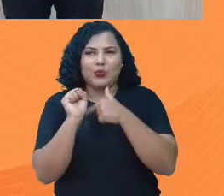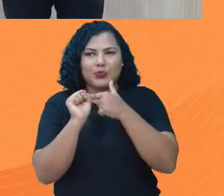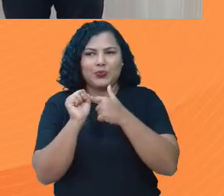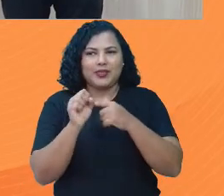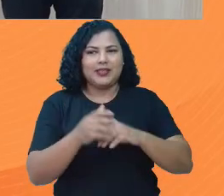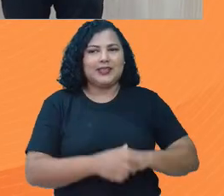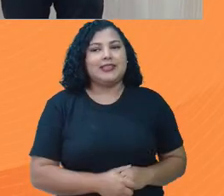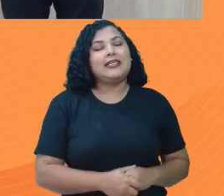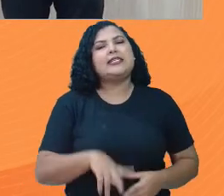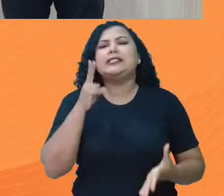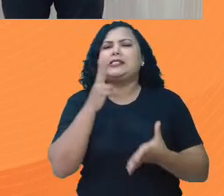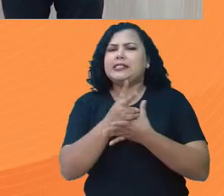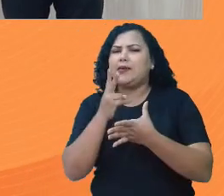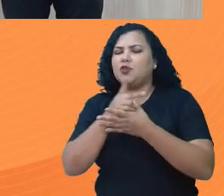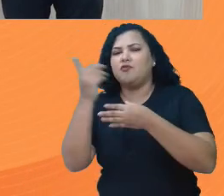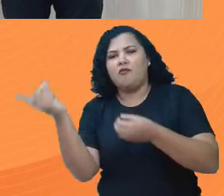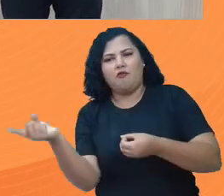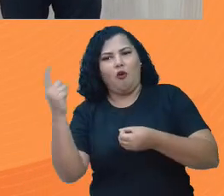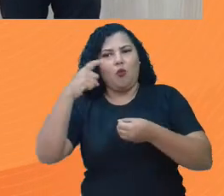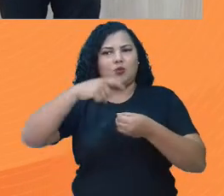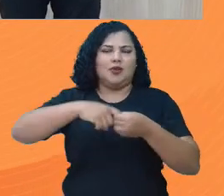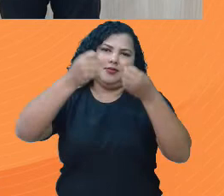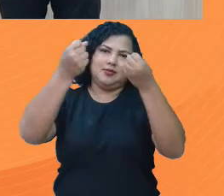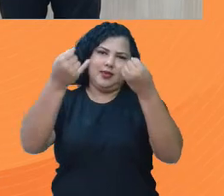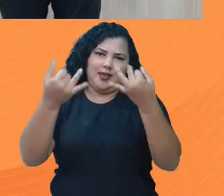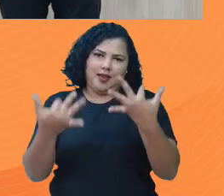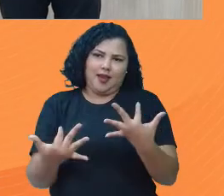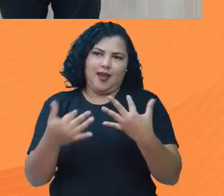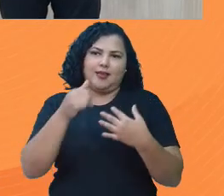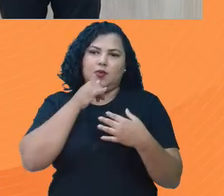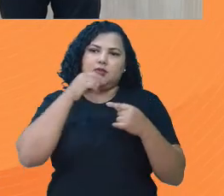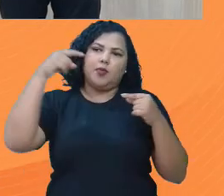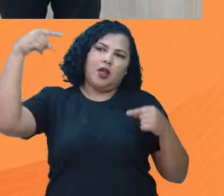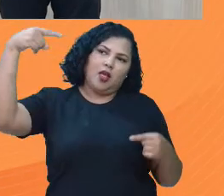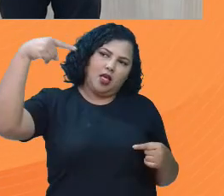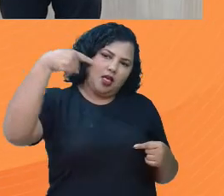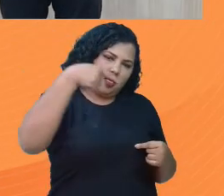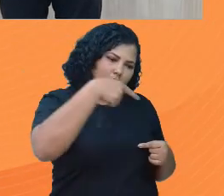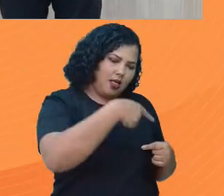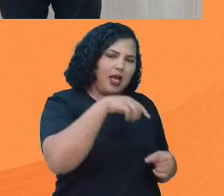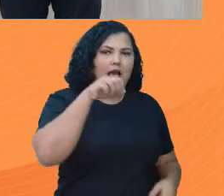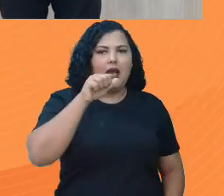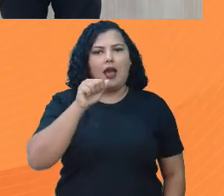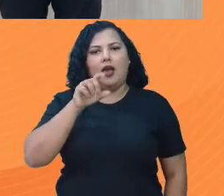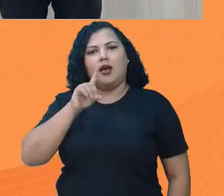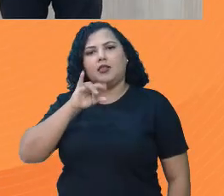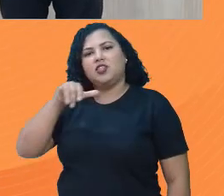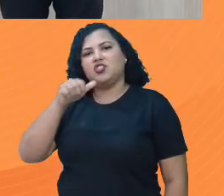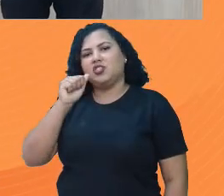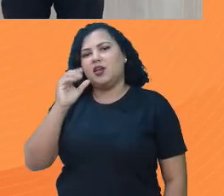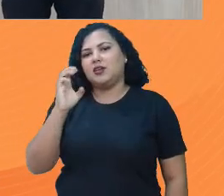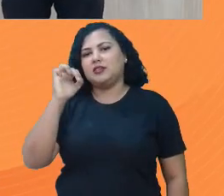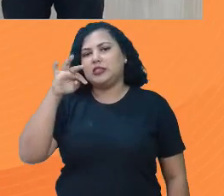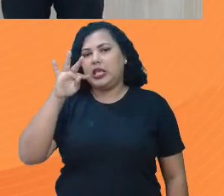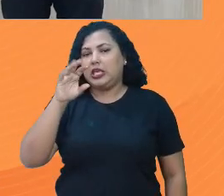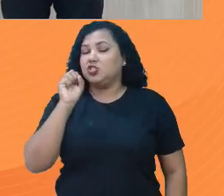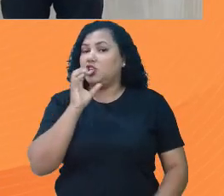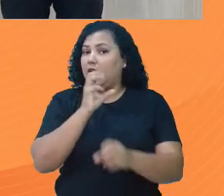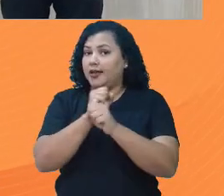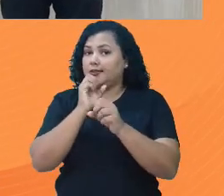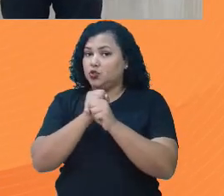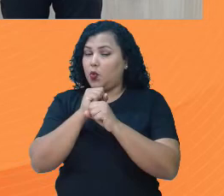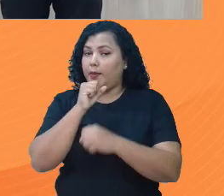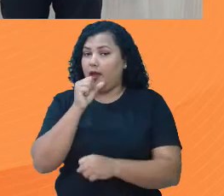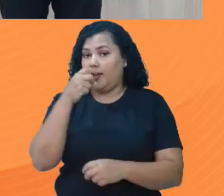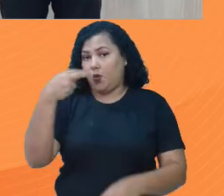E sempre vamos retomar a definição lá de ângulos adjacentes, que são ângulos suplementares, cuja soma entre eles